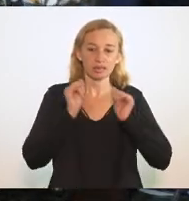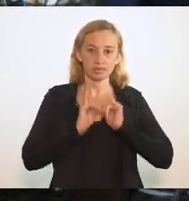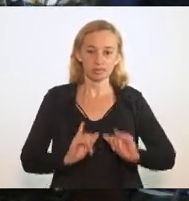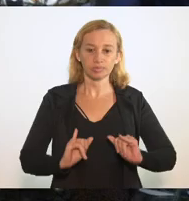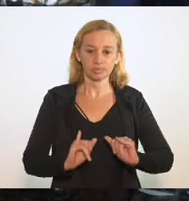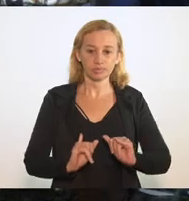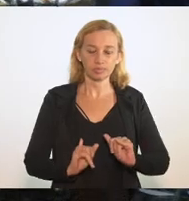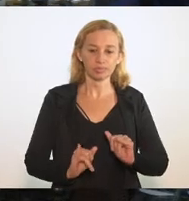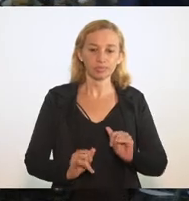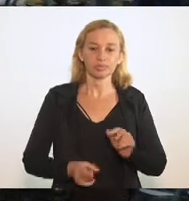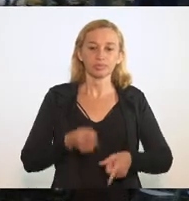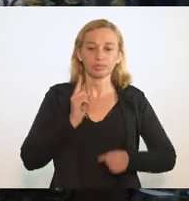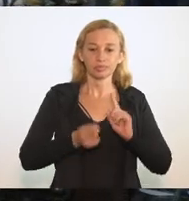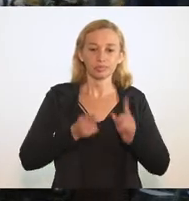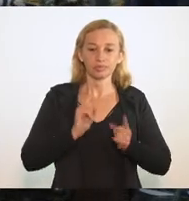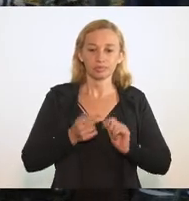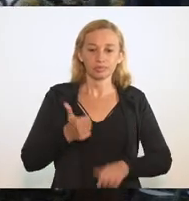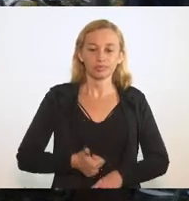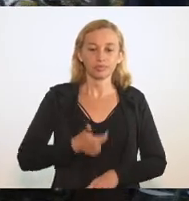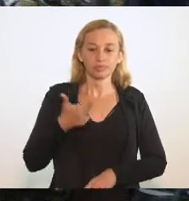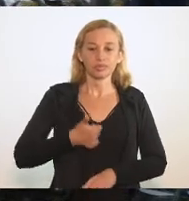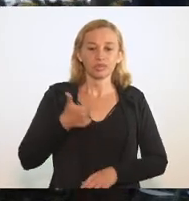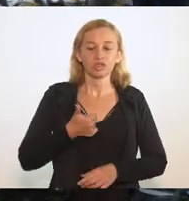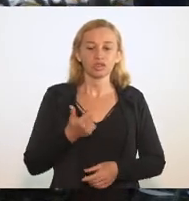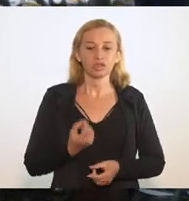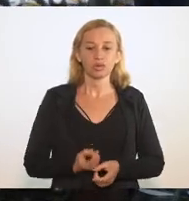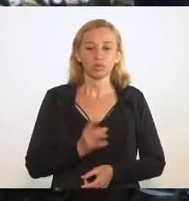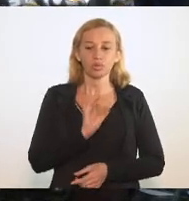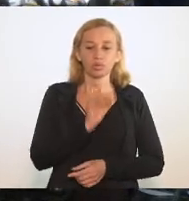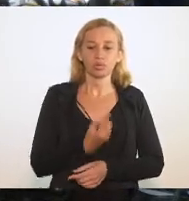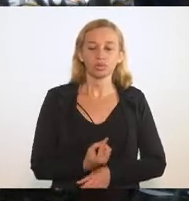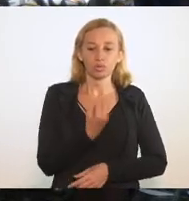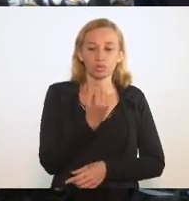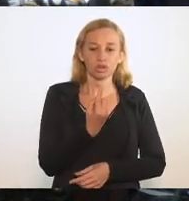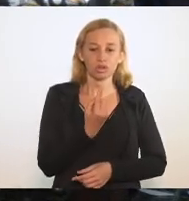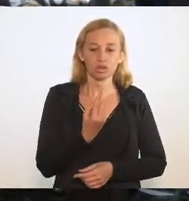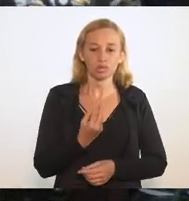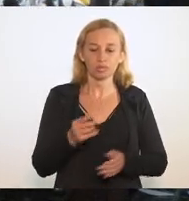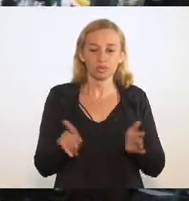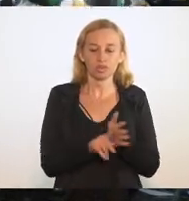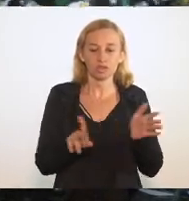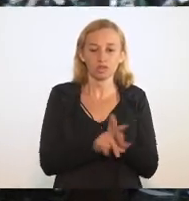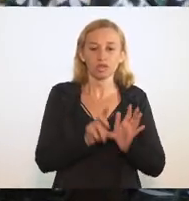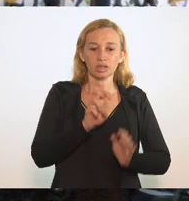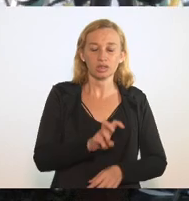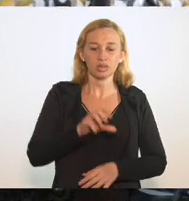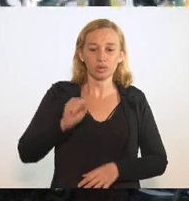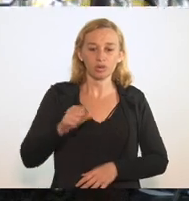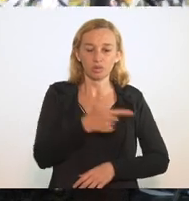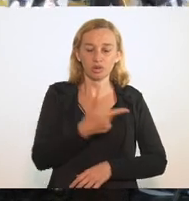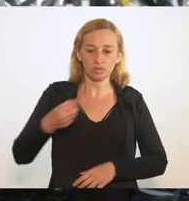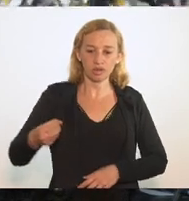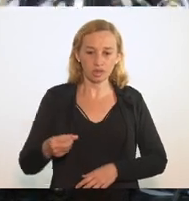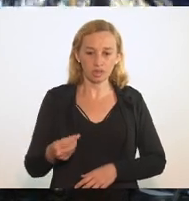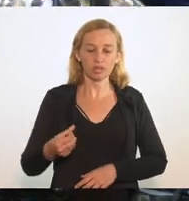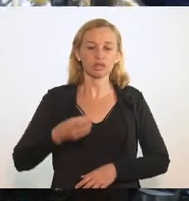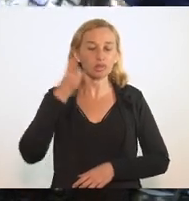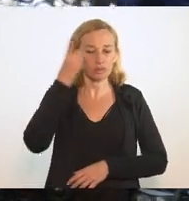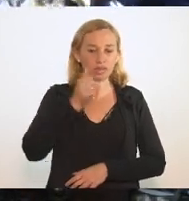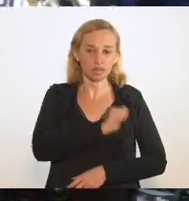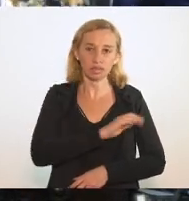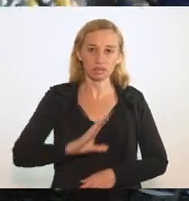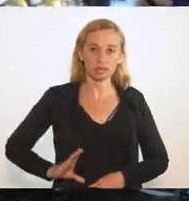Anuncio, em tramitação ordinária, em discussão única, projeto de resolução 518-2021, de autoria do deputado André